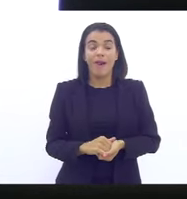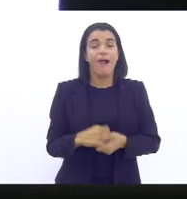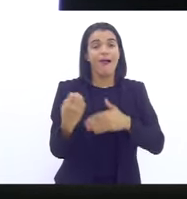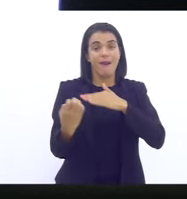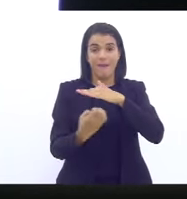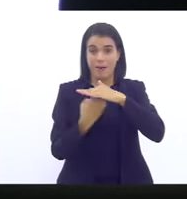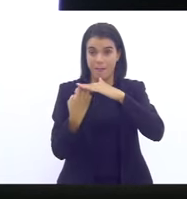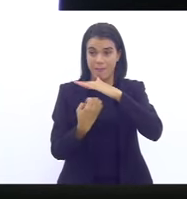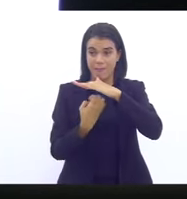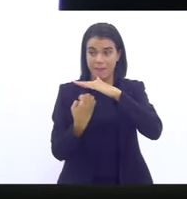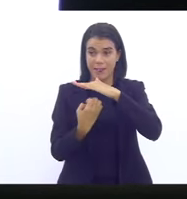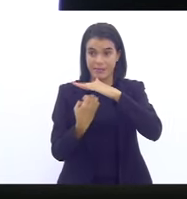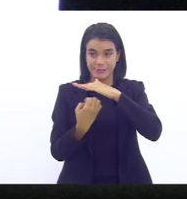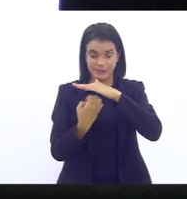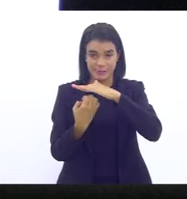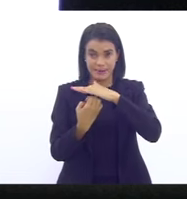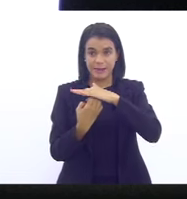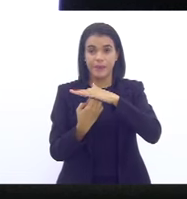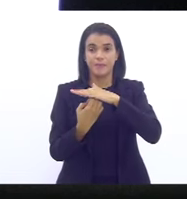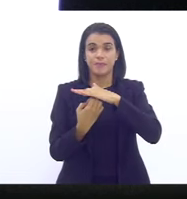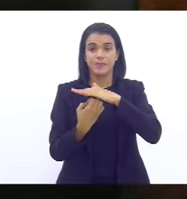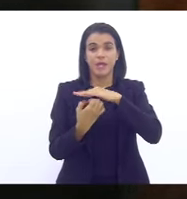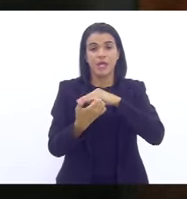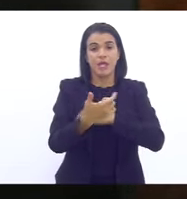companhia saiu de